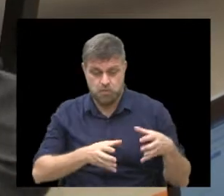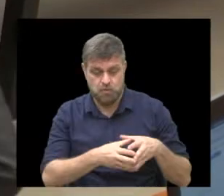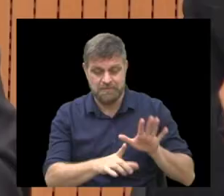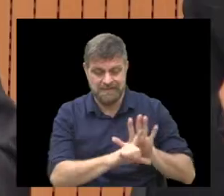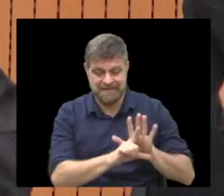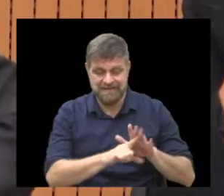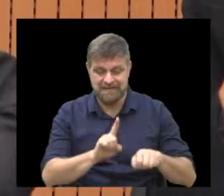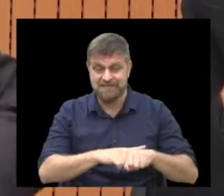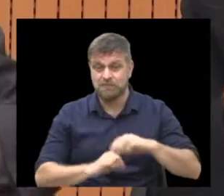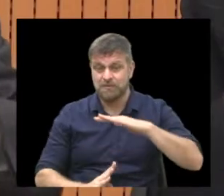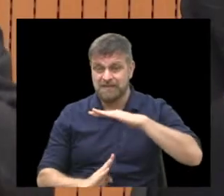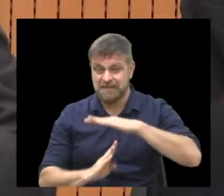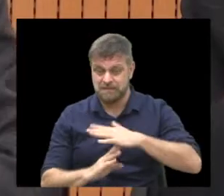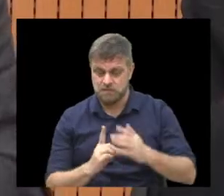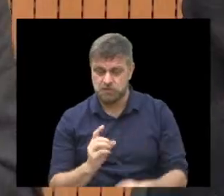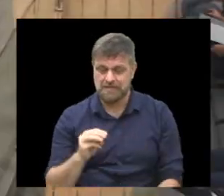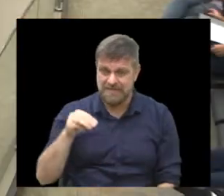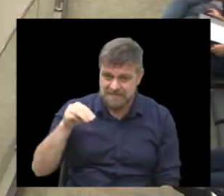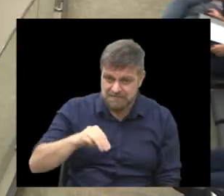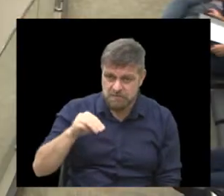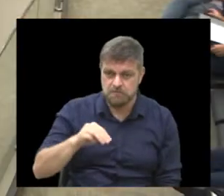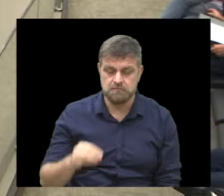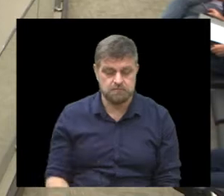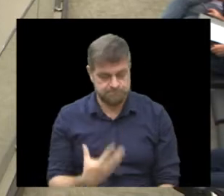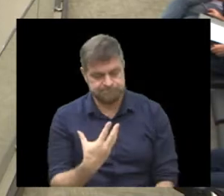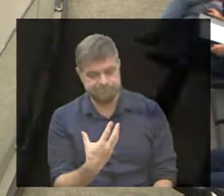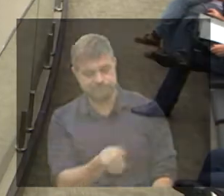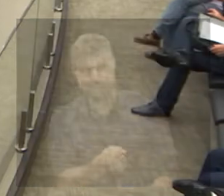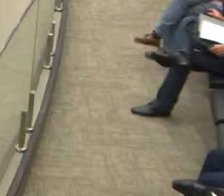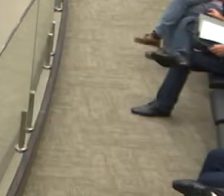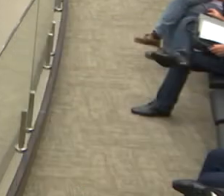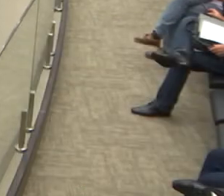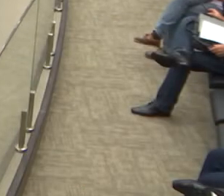minutos. Prazo deferido, vereador.